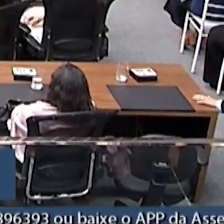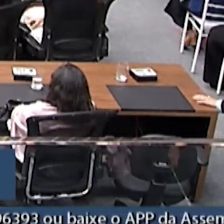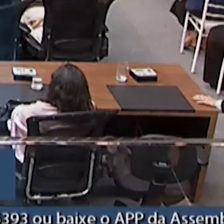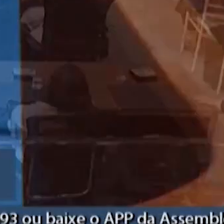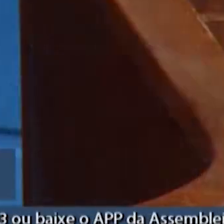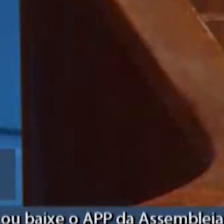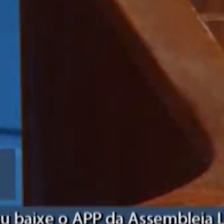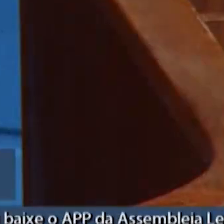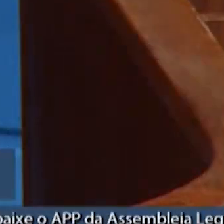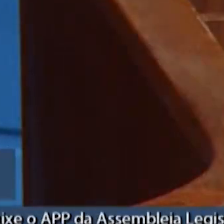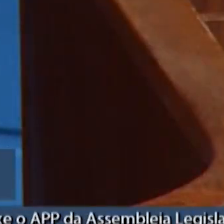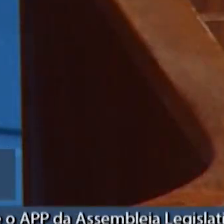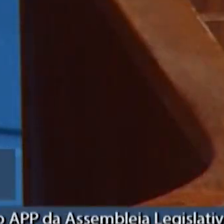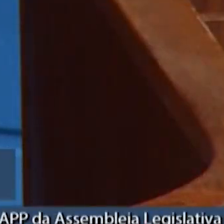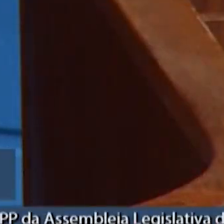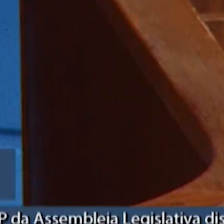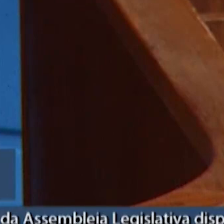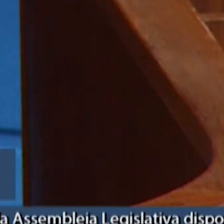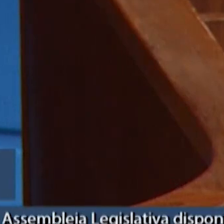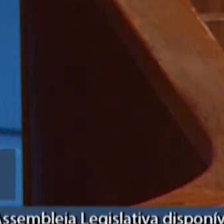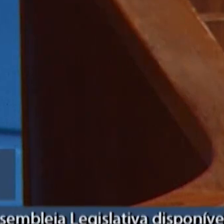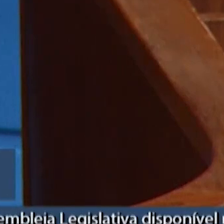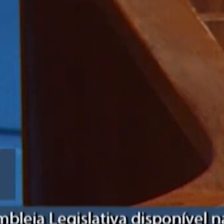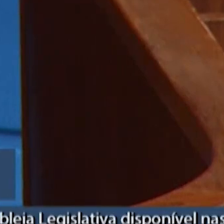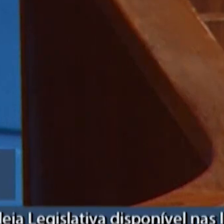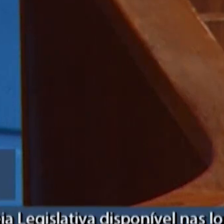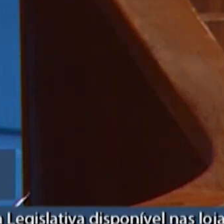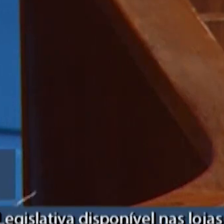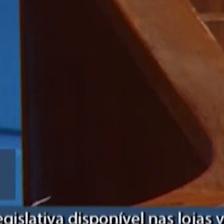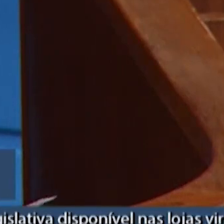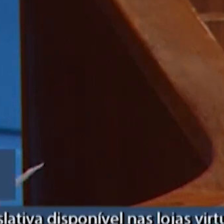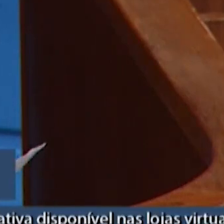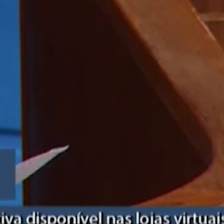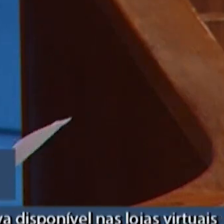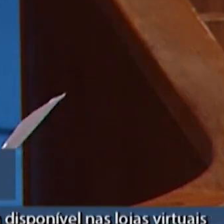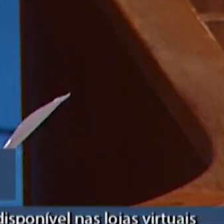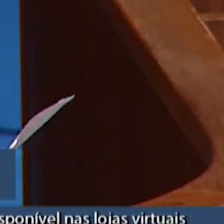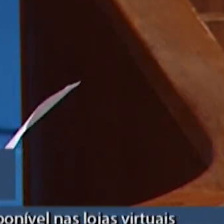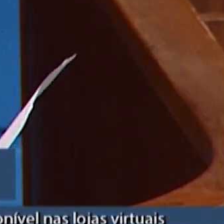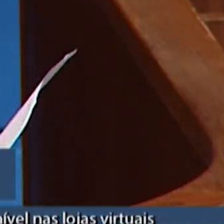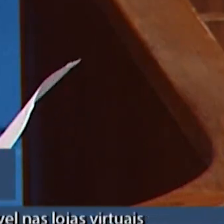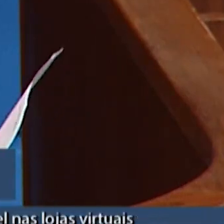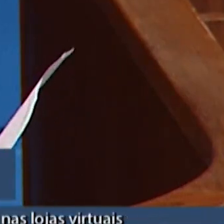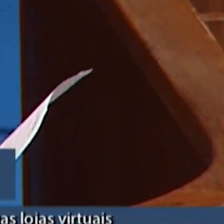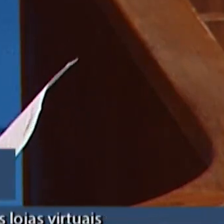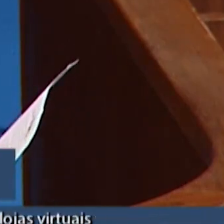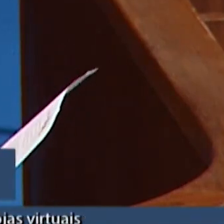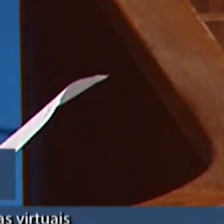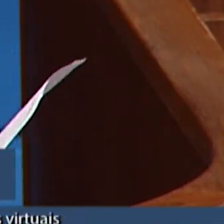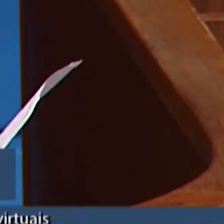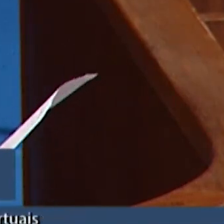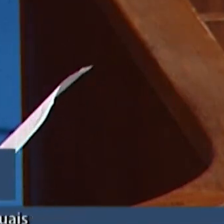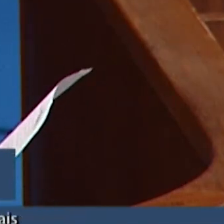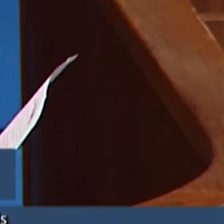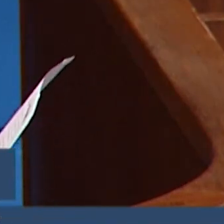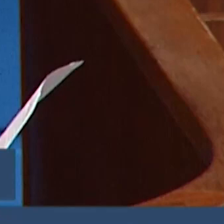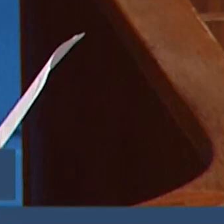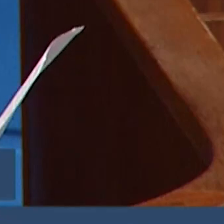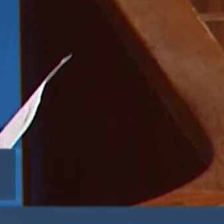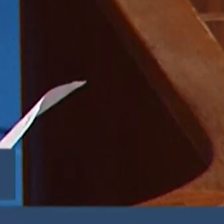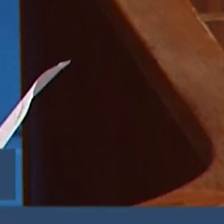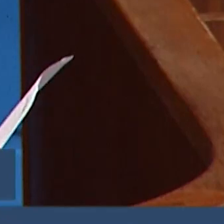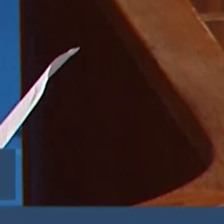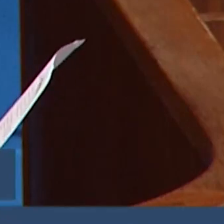Ou clientes e que as violações foram pontuais, tendo ocorrido sistematicamente durante a